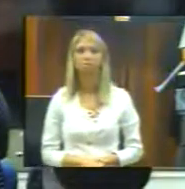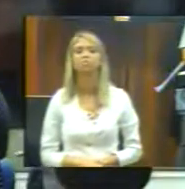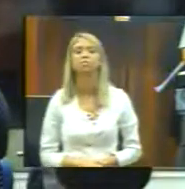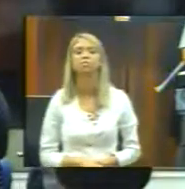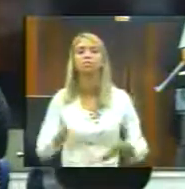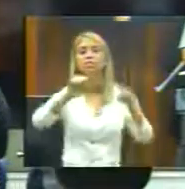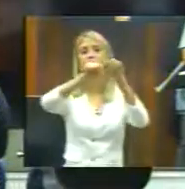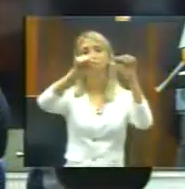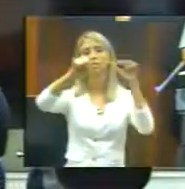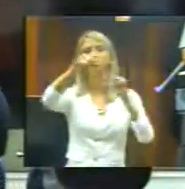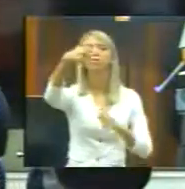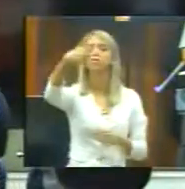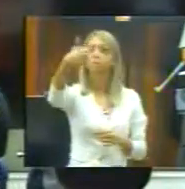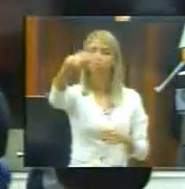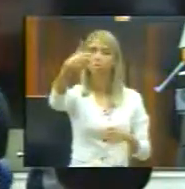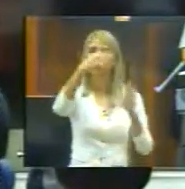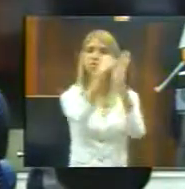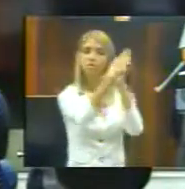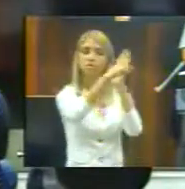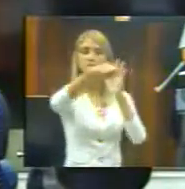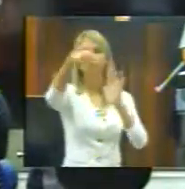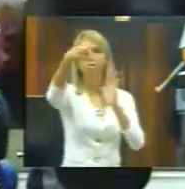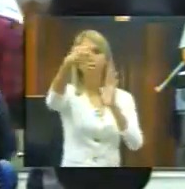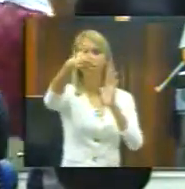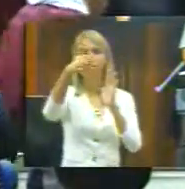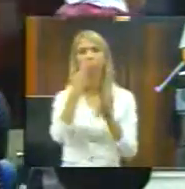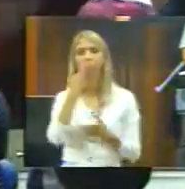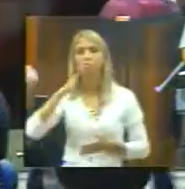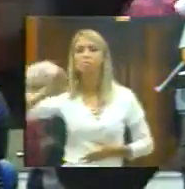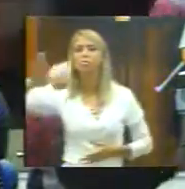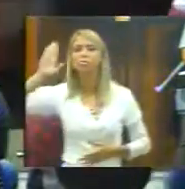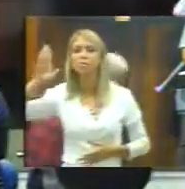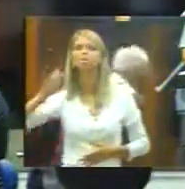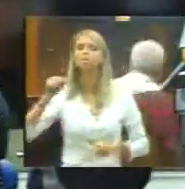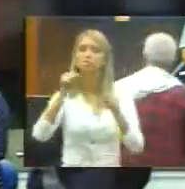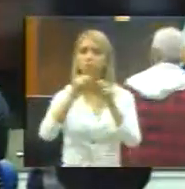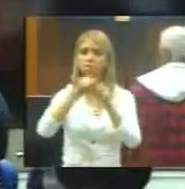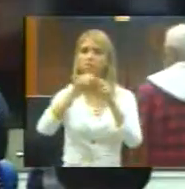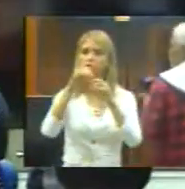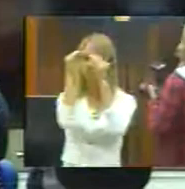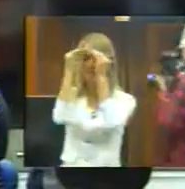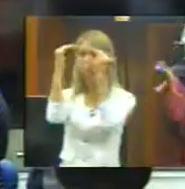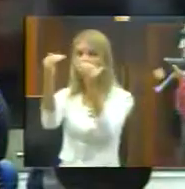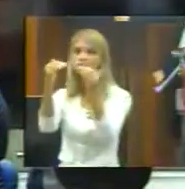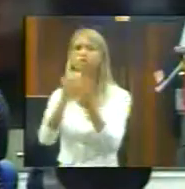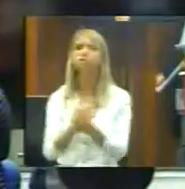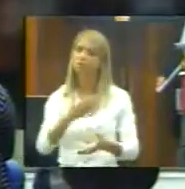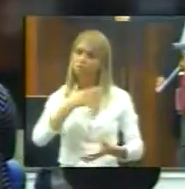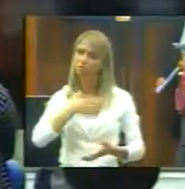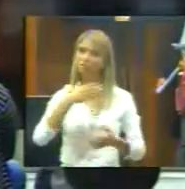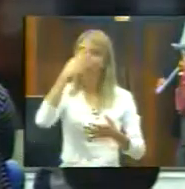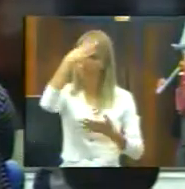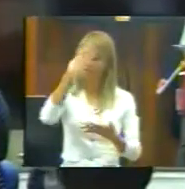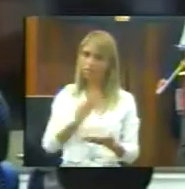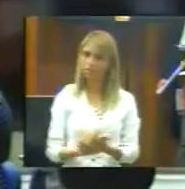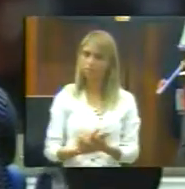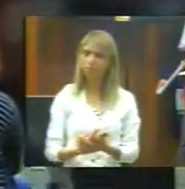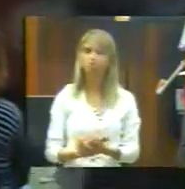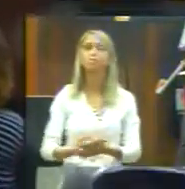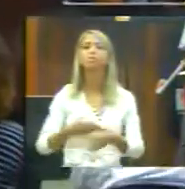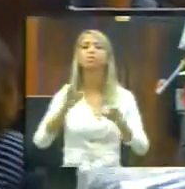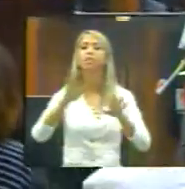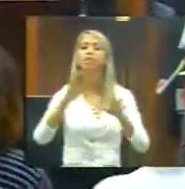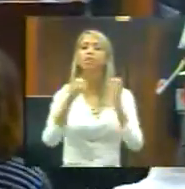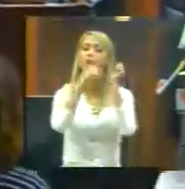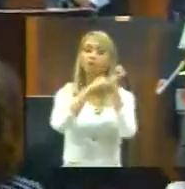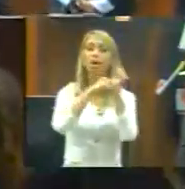Artigo 2º, parágrafo 1º. Prometo cumprir dignamente o mandato a mim confiado, guardar a